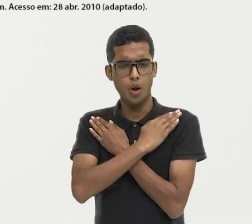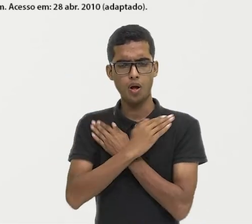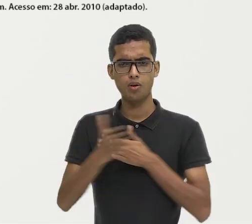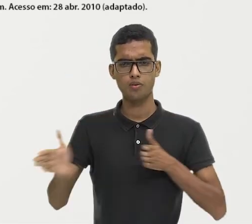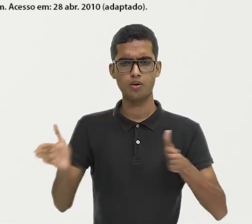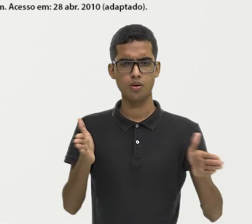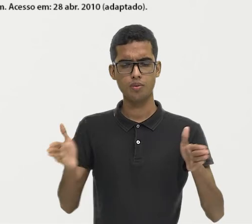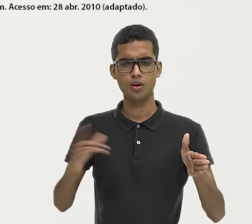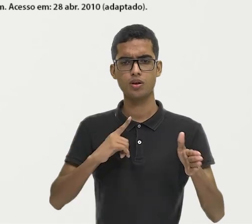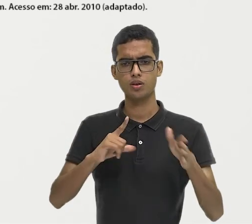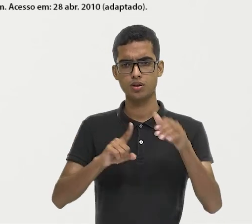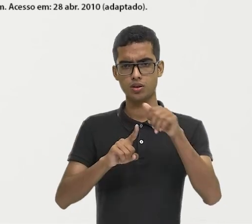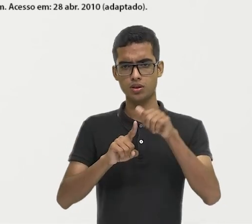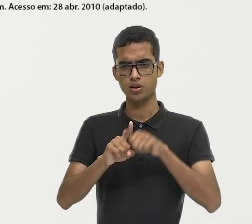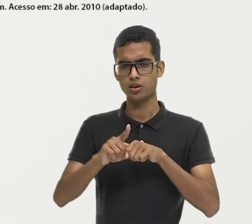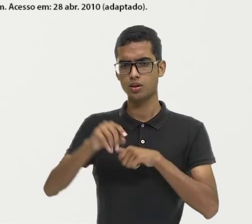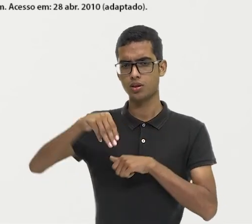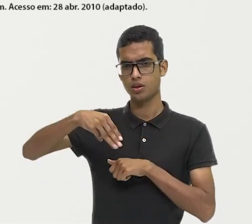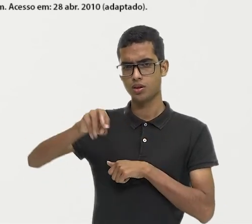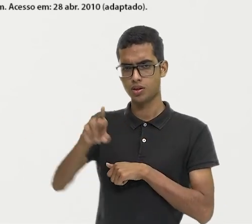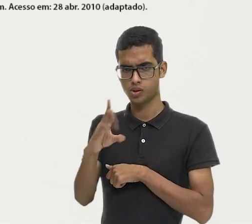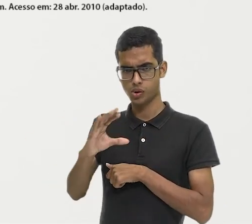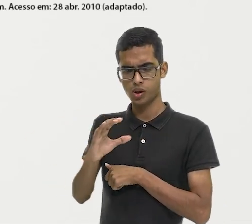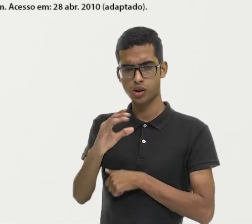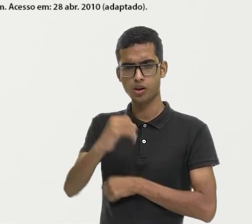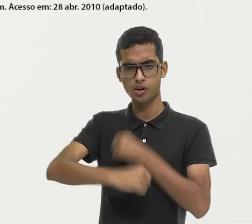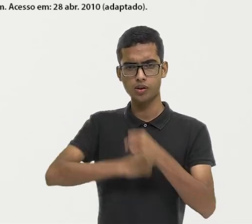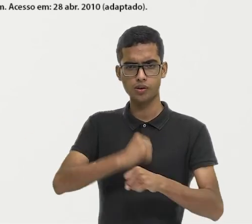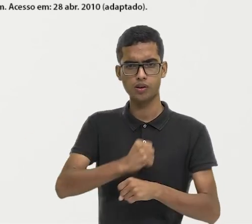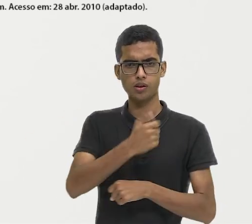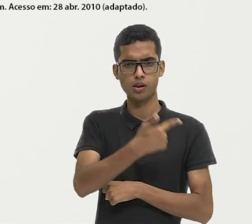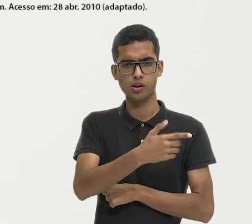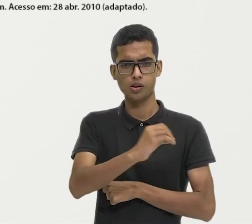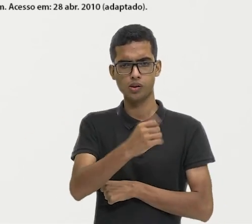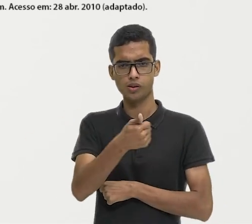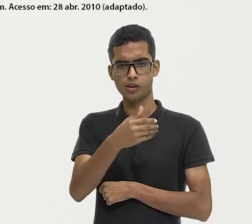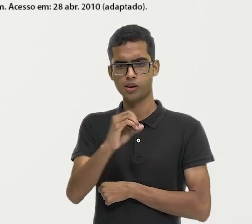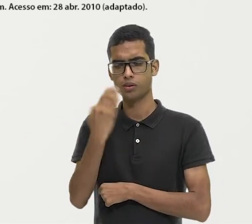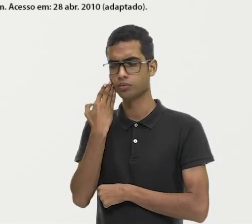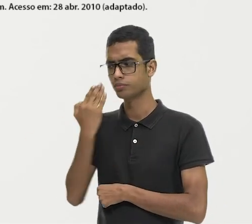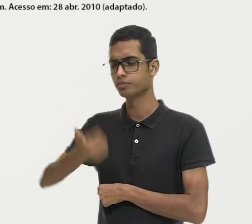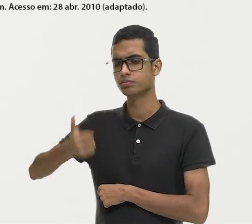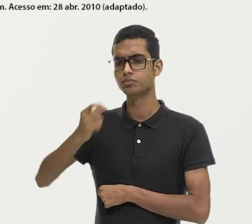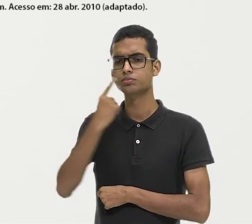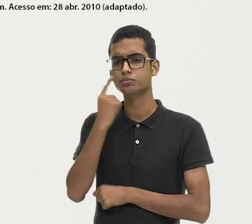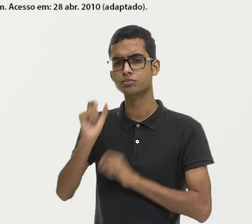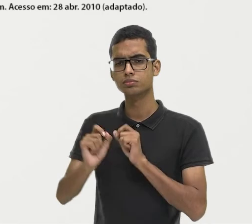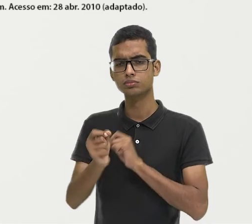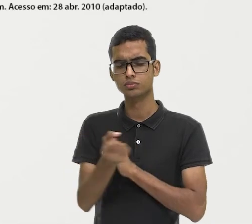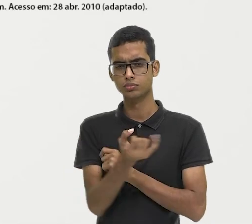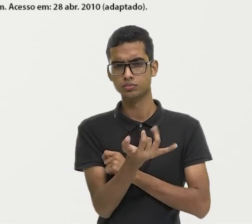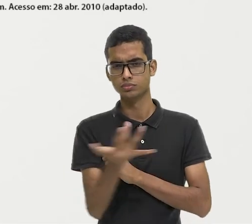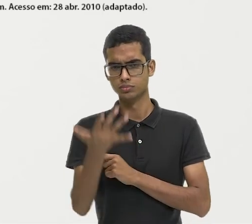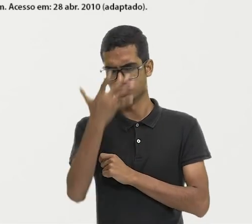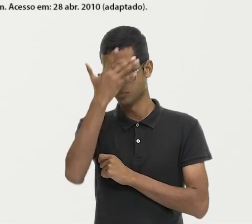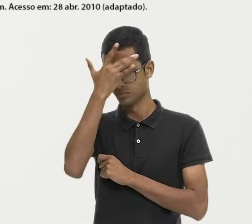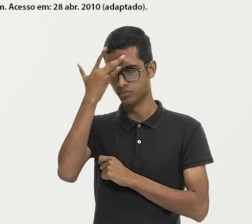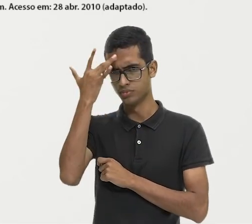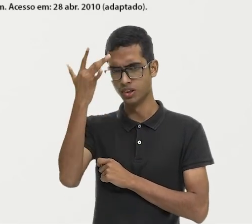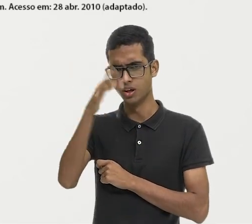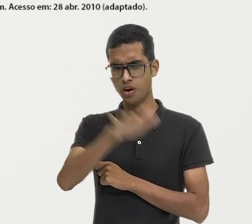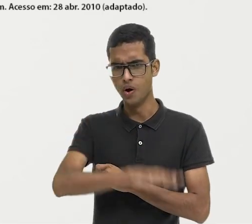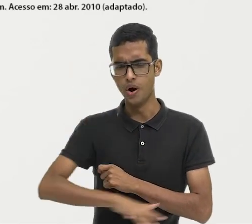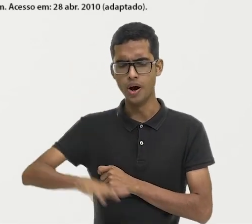que a gente vai fazer aqui? Temos que analisar o seguinte. Primeiro, temos aqui o total de